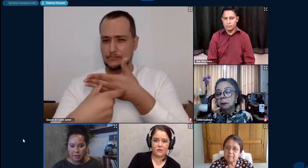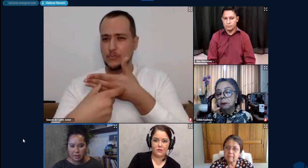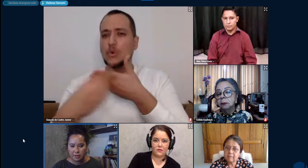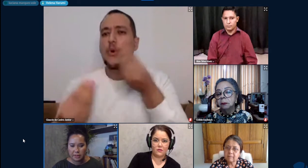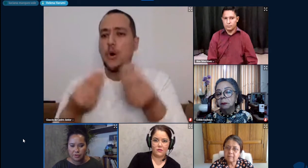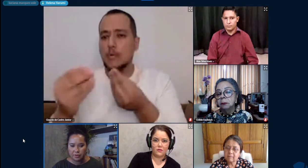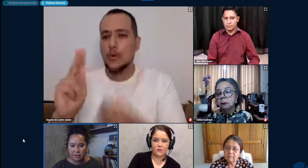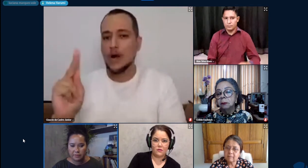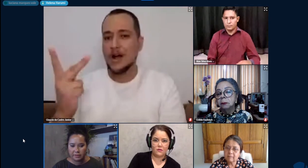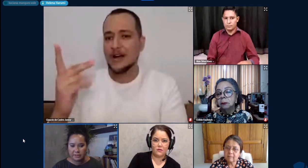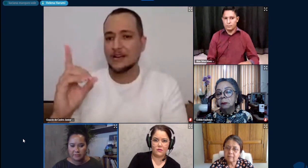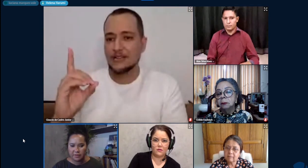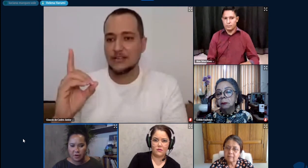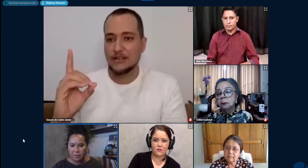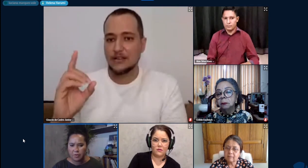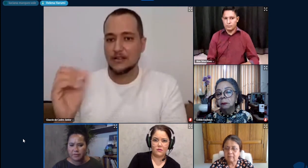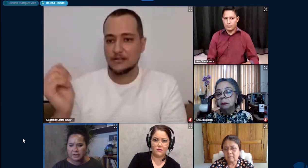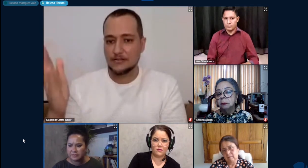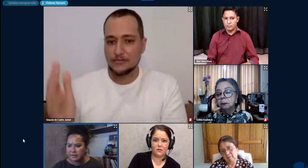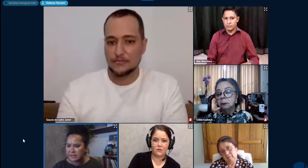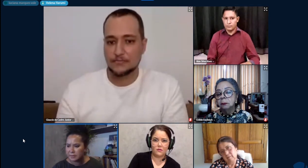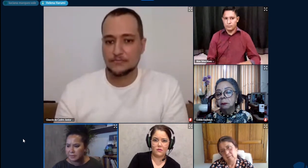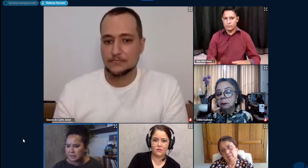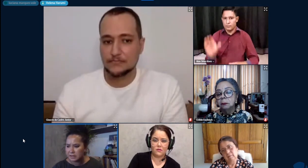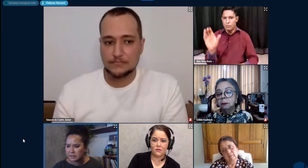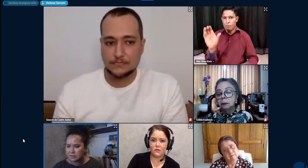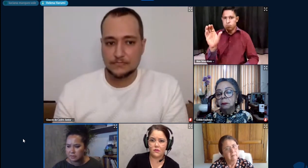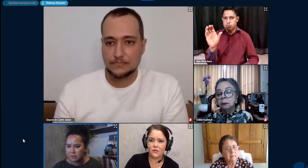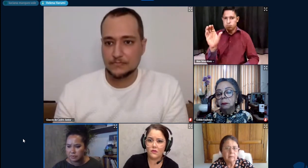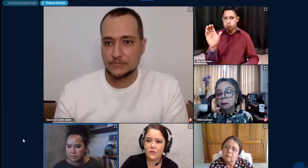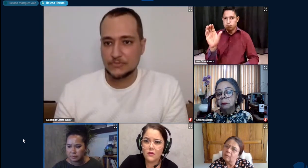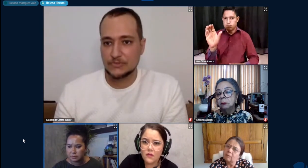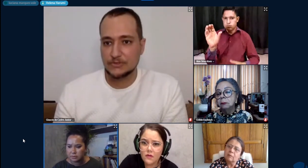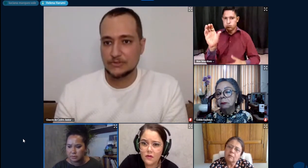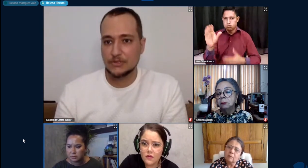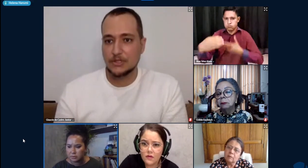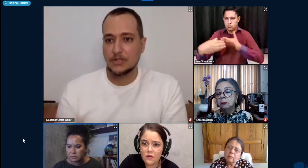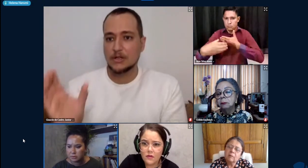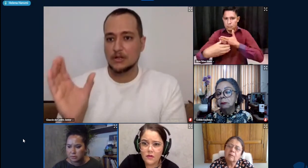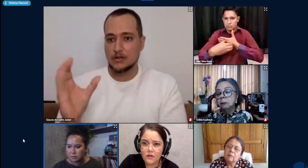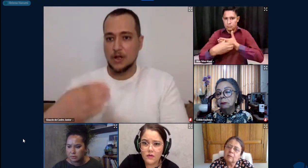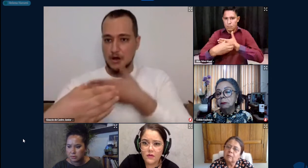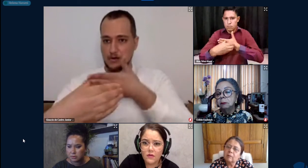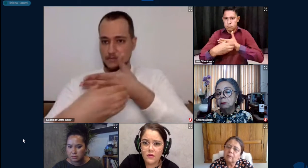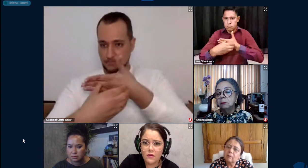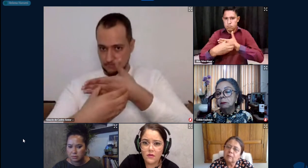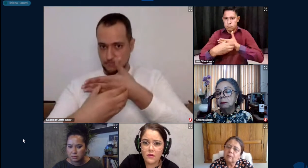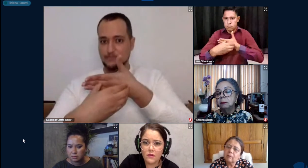Eu acho que, acredito que foi dessa forma. Como que você fez a apresentação?